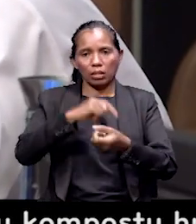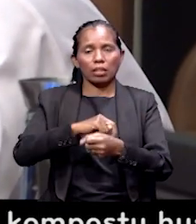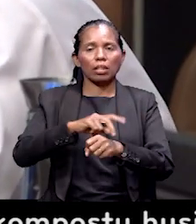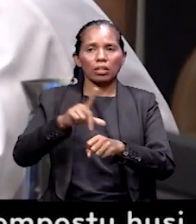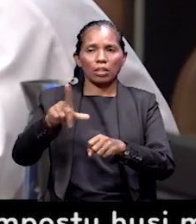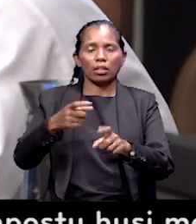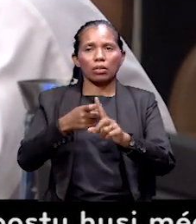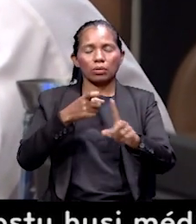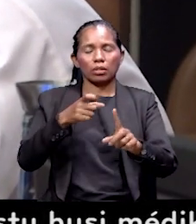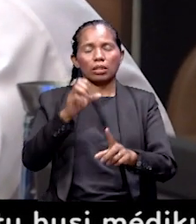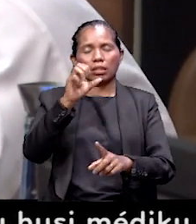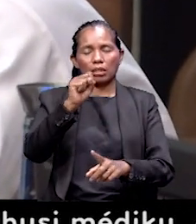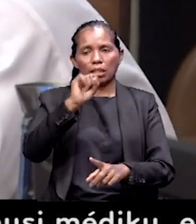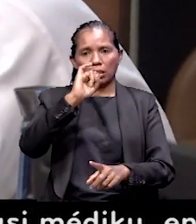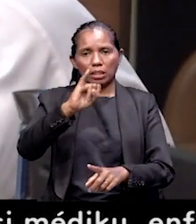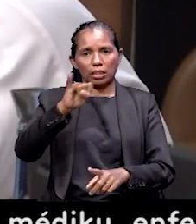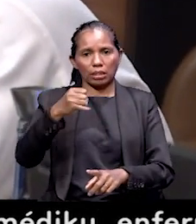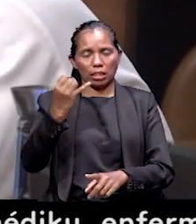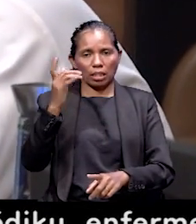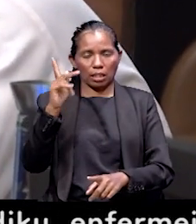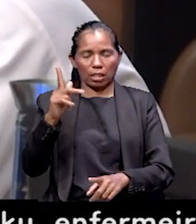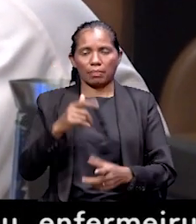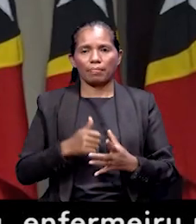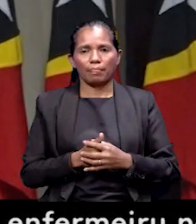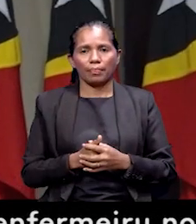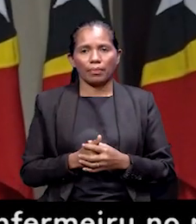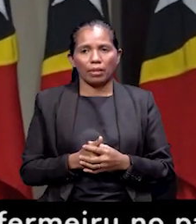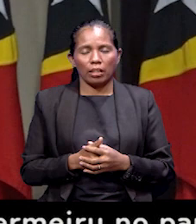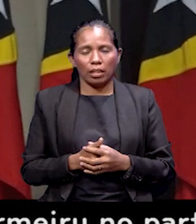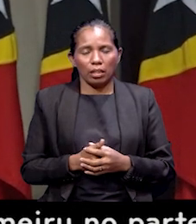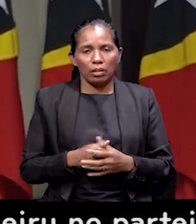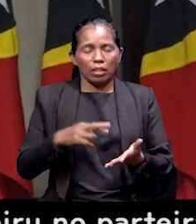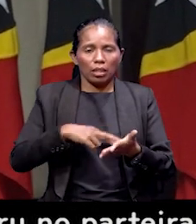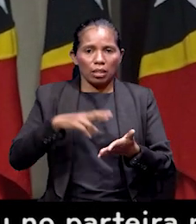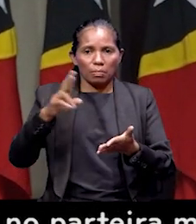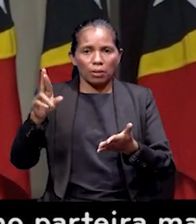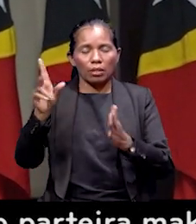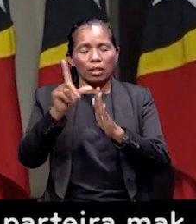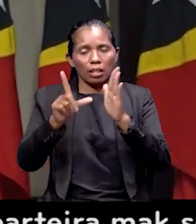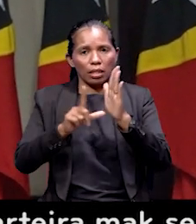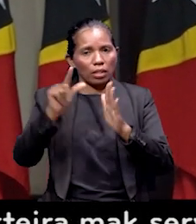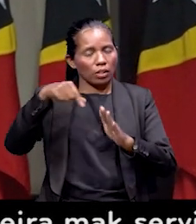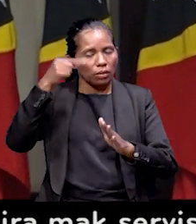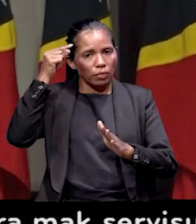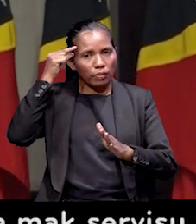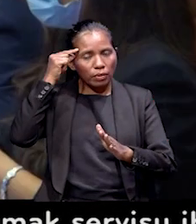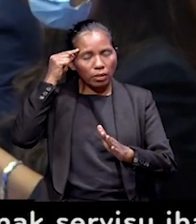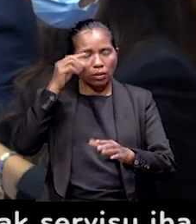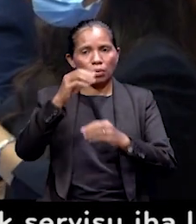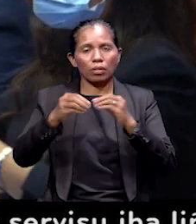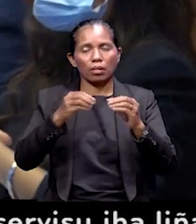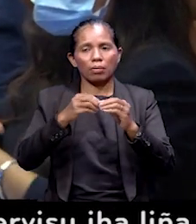cuji coordenador sala situação centro integrado de gestão, por aprova decreto governo com a medida